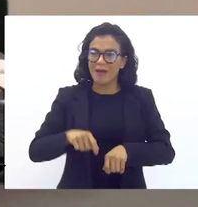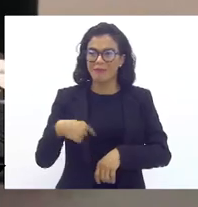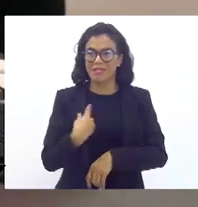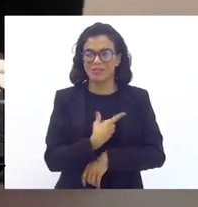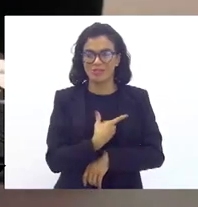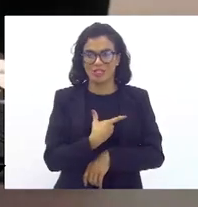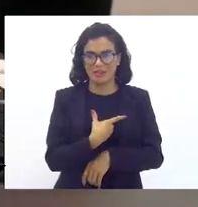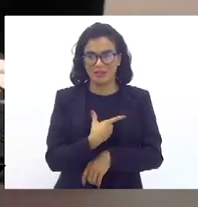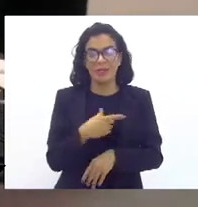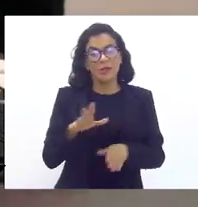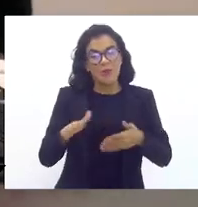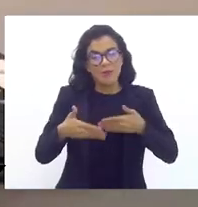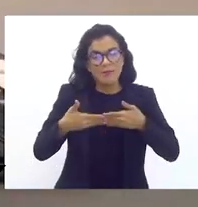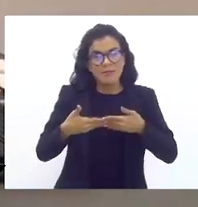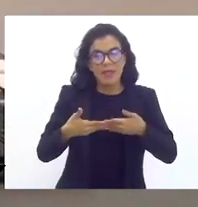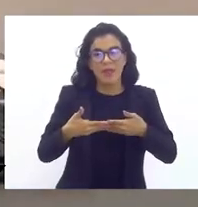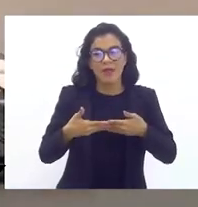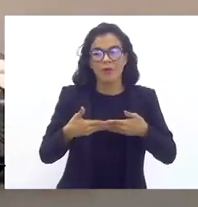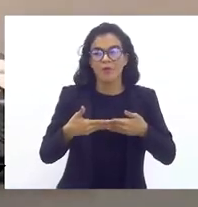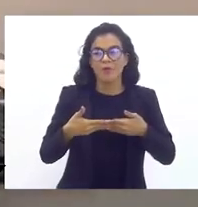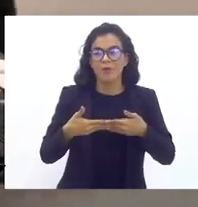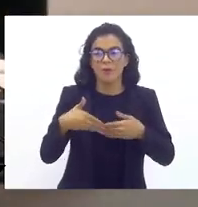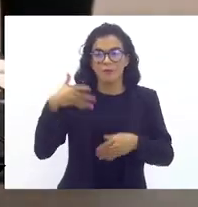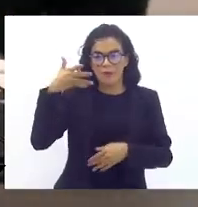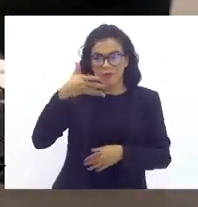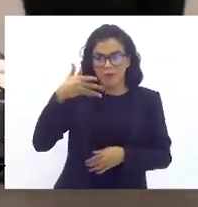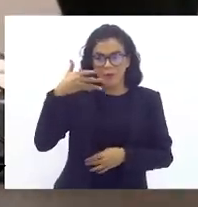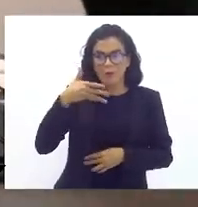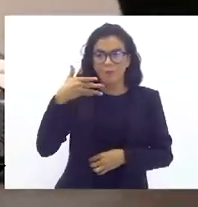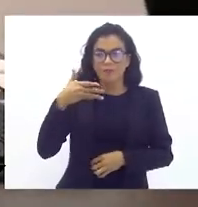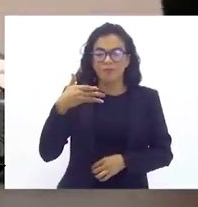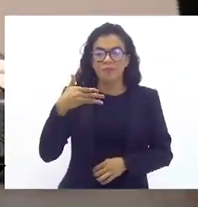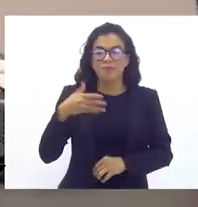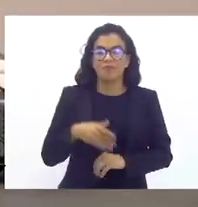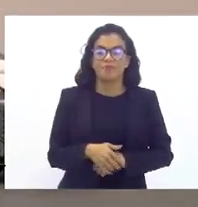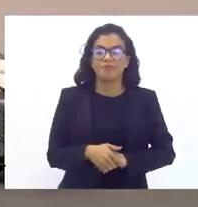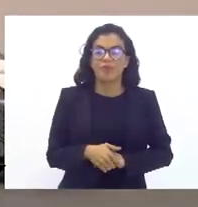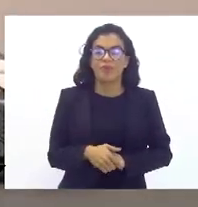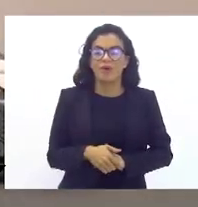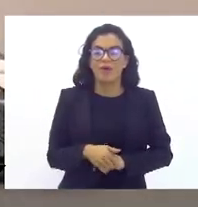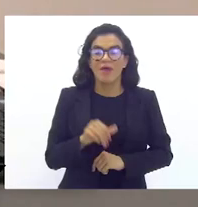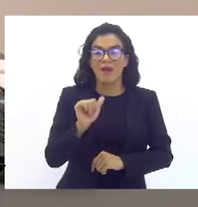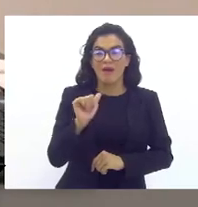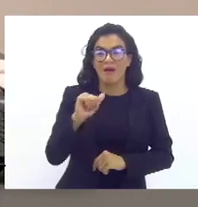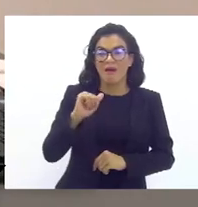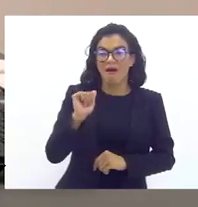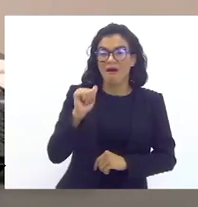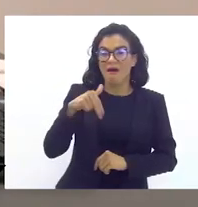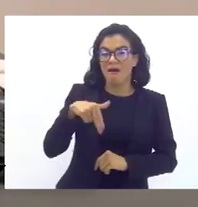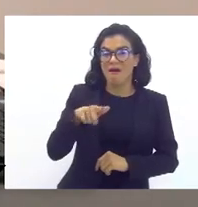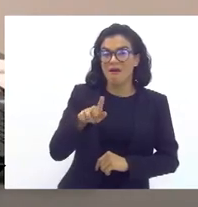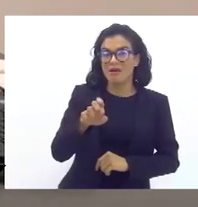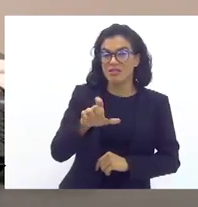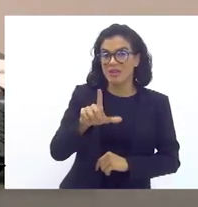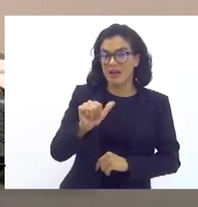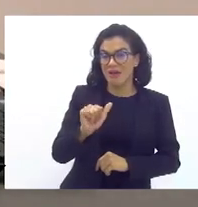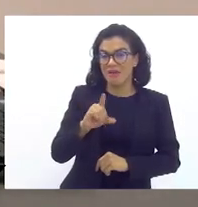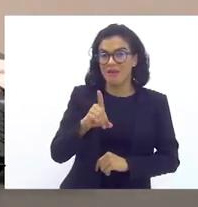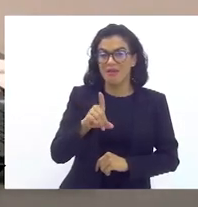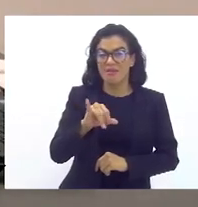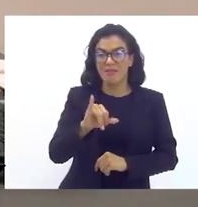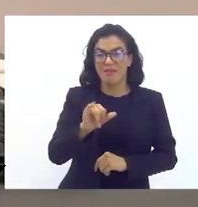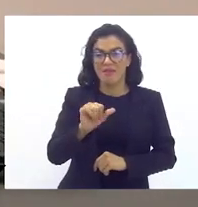e eu fecho aqui dizendo o seguinte só uma história a Ângela Davis no julgamento dela